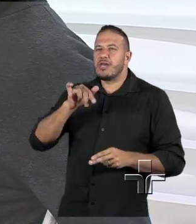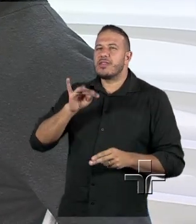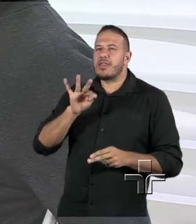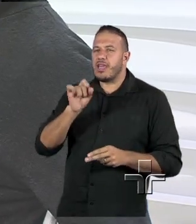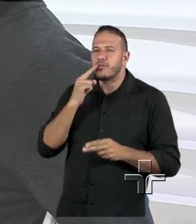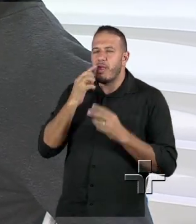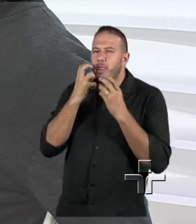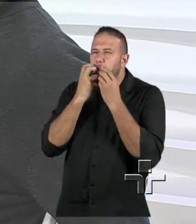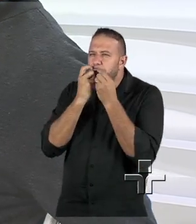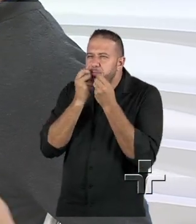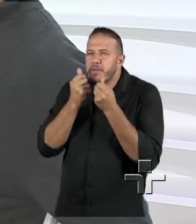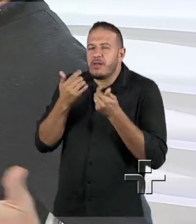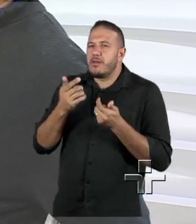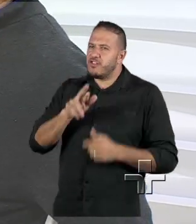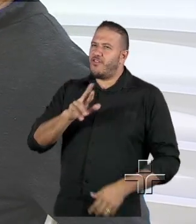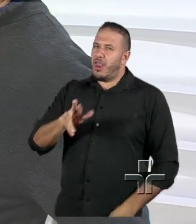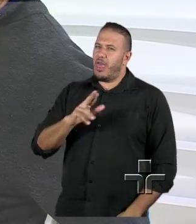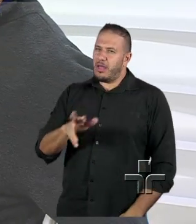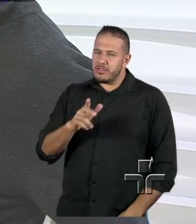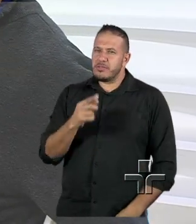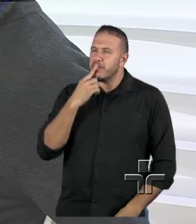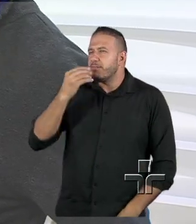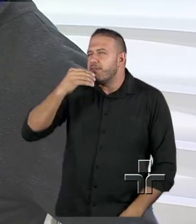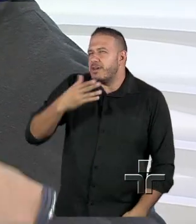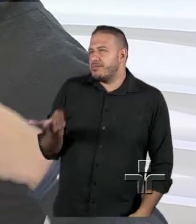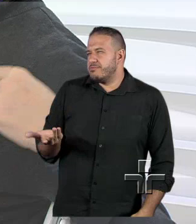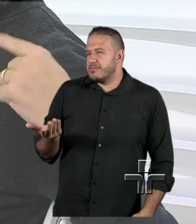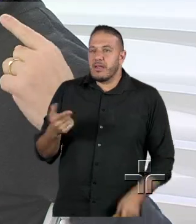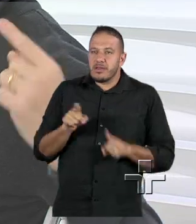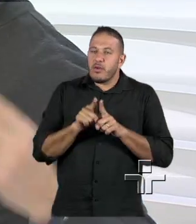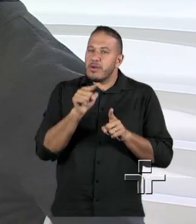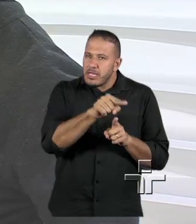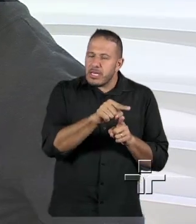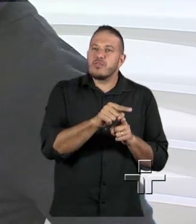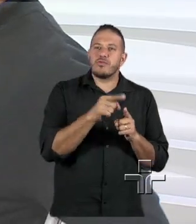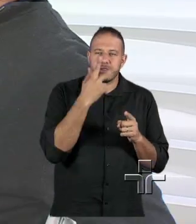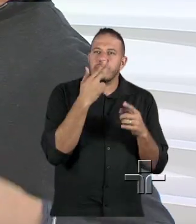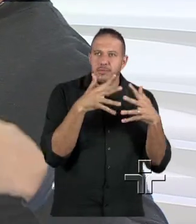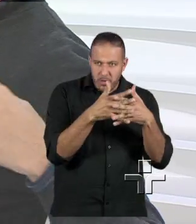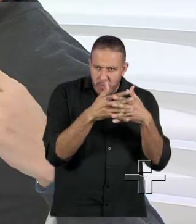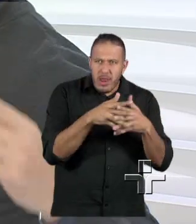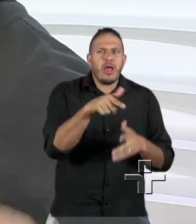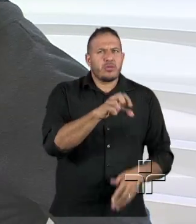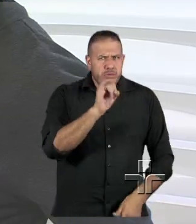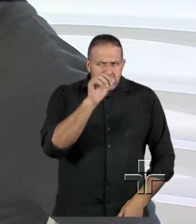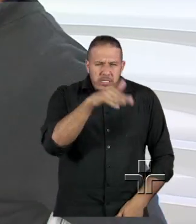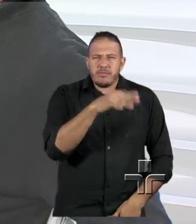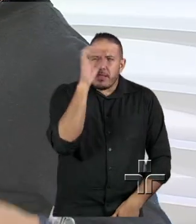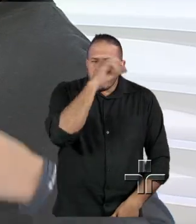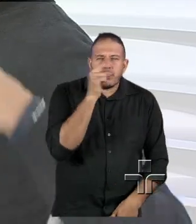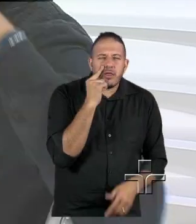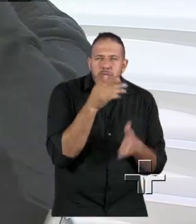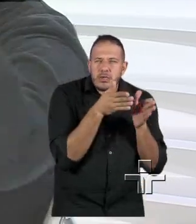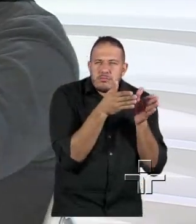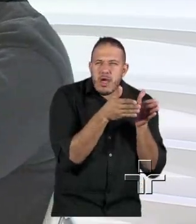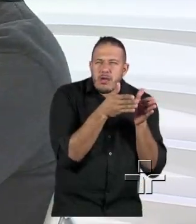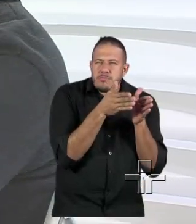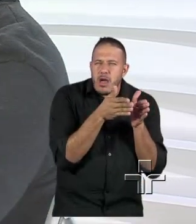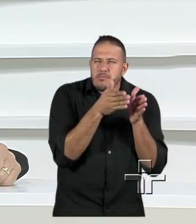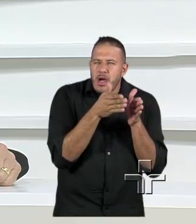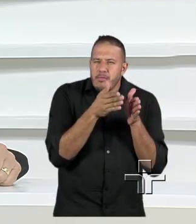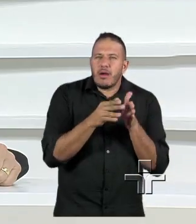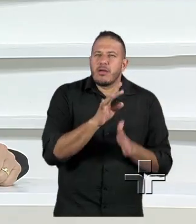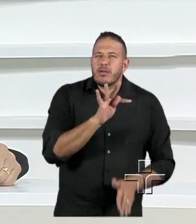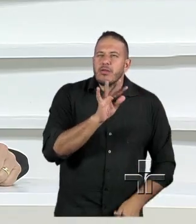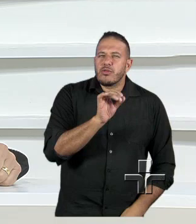né? Porque talvez o cacau não seja o melhor. Então, aquilo já é uma complexidade, você tem que aprender aquilo, depois você tem a